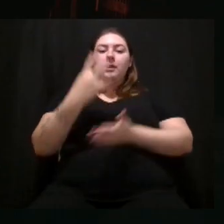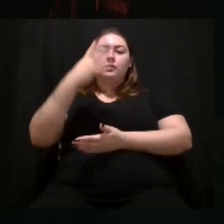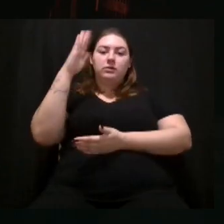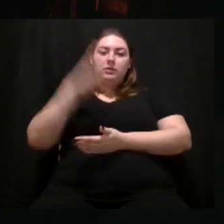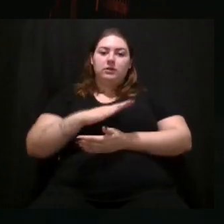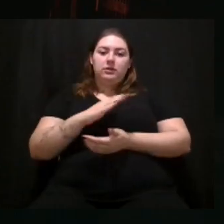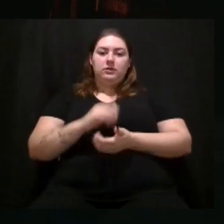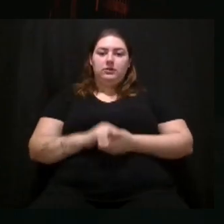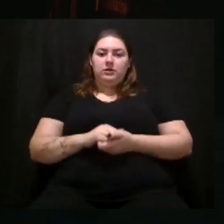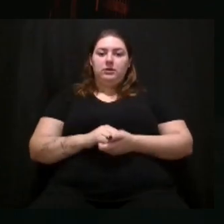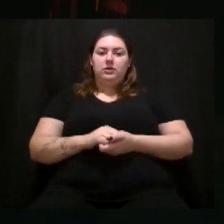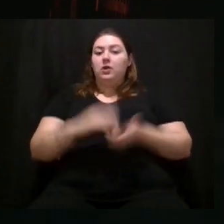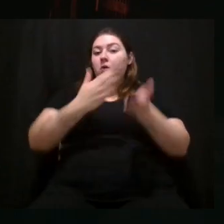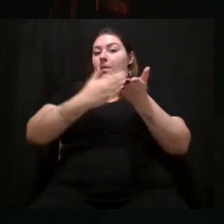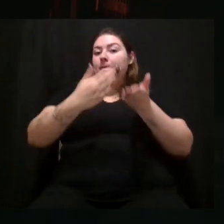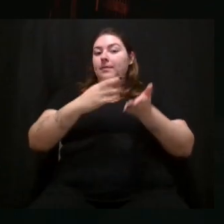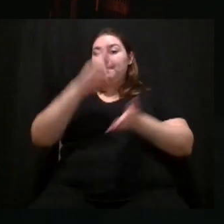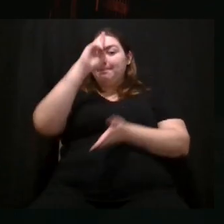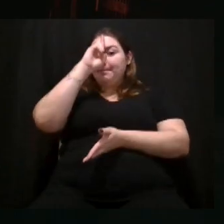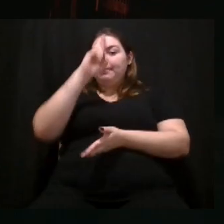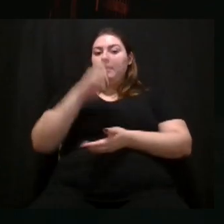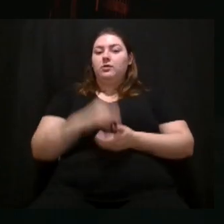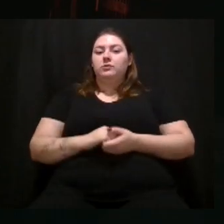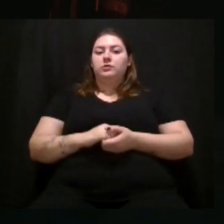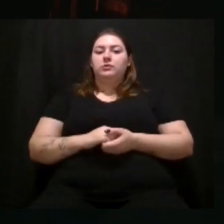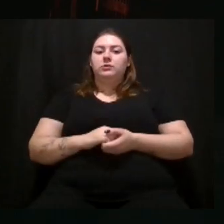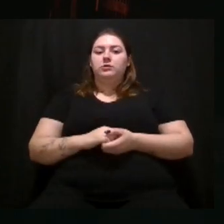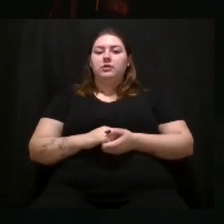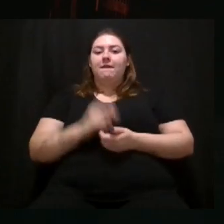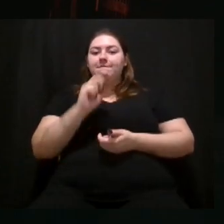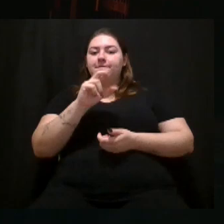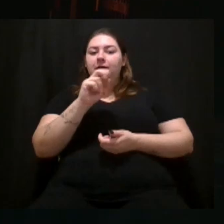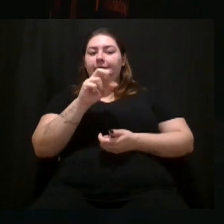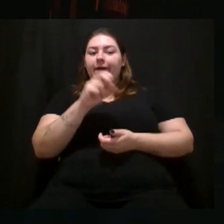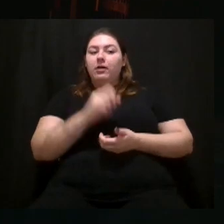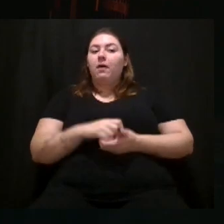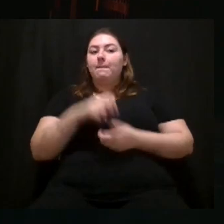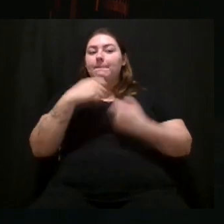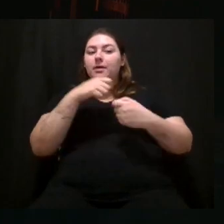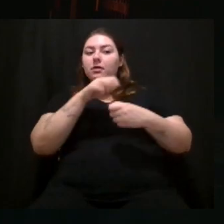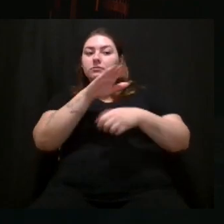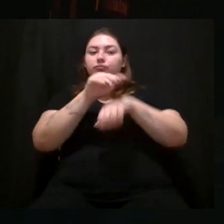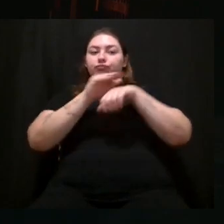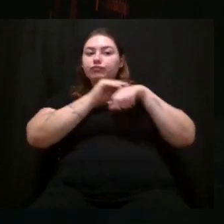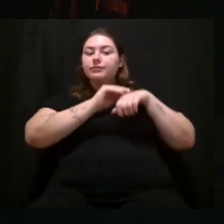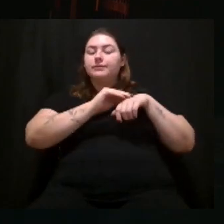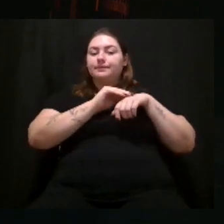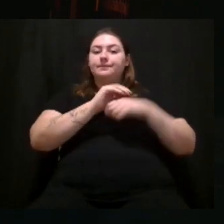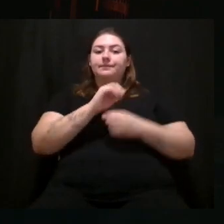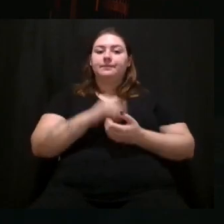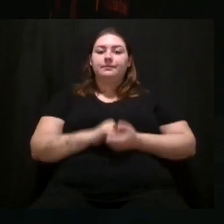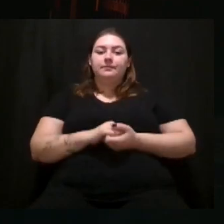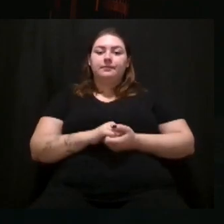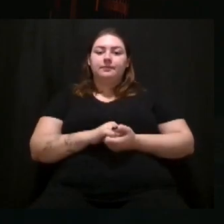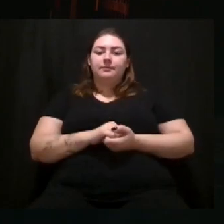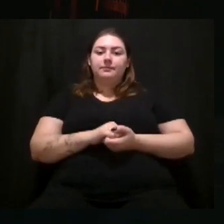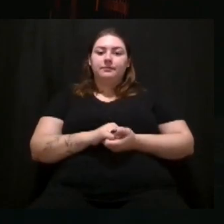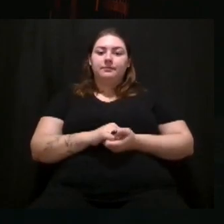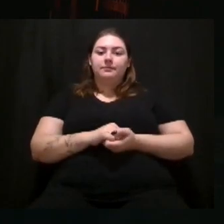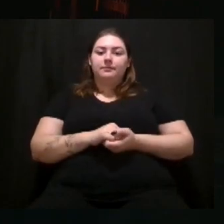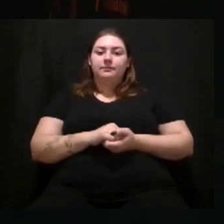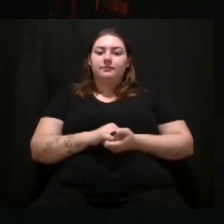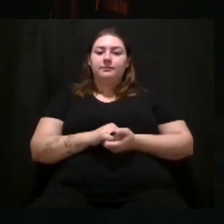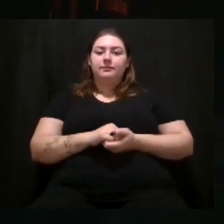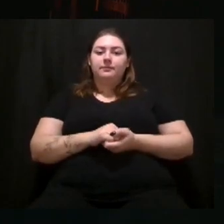terá início ao meio-dia, com reserva de vagas na Avenida Doutor Heitor Penteado, próximo ao 4º Distrito Policial. 5